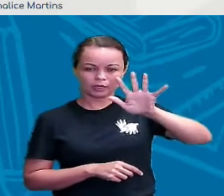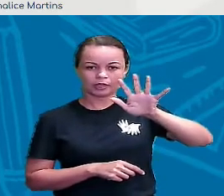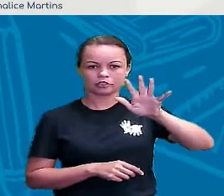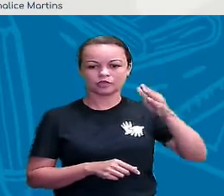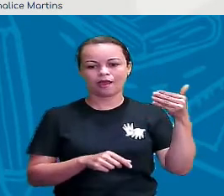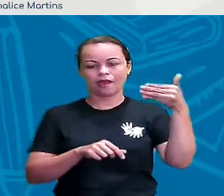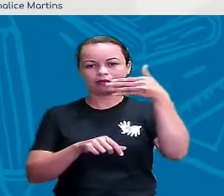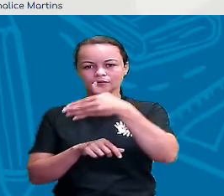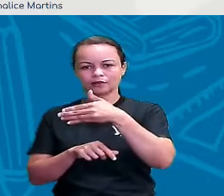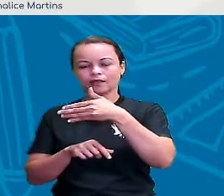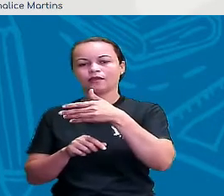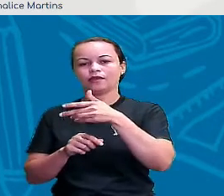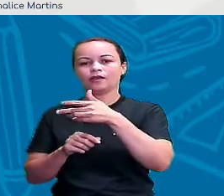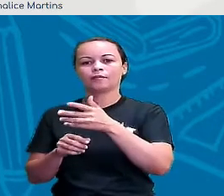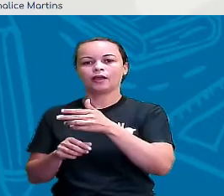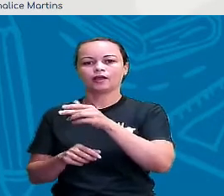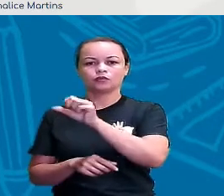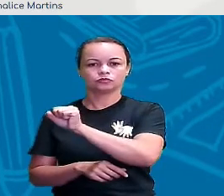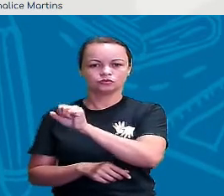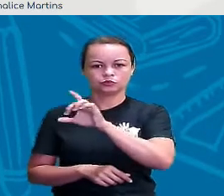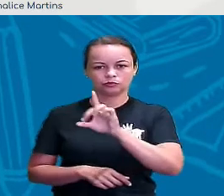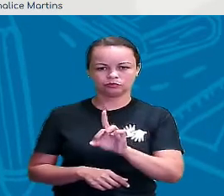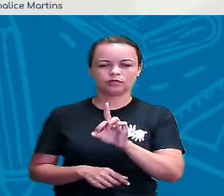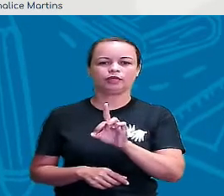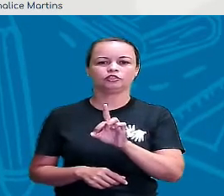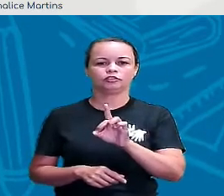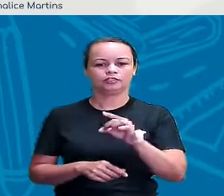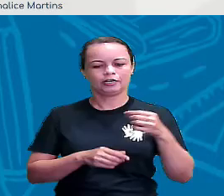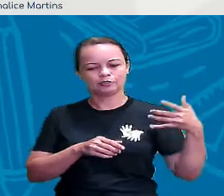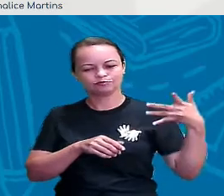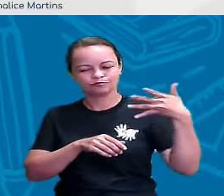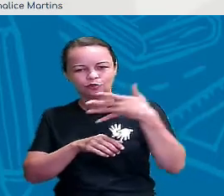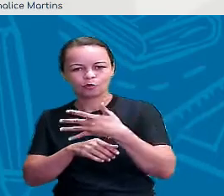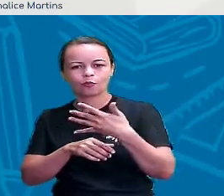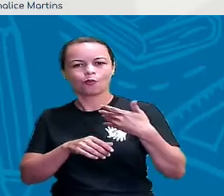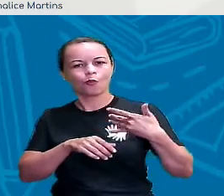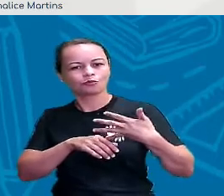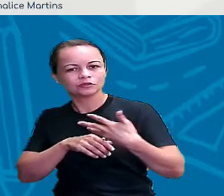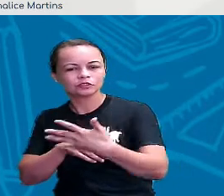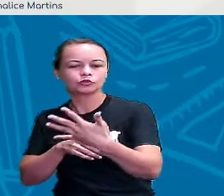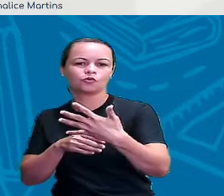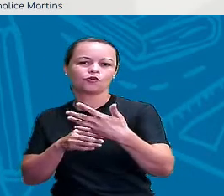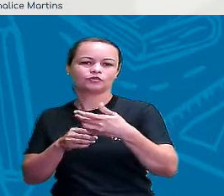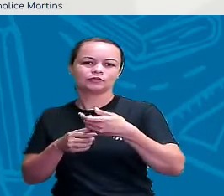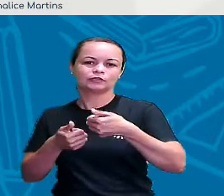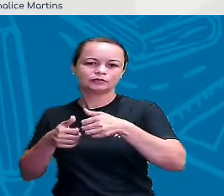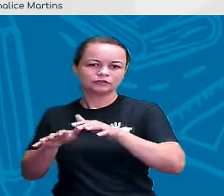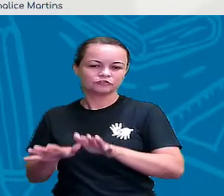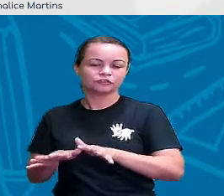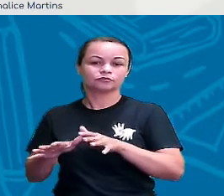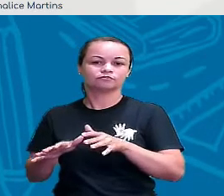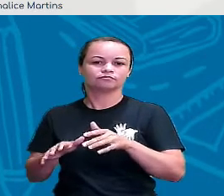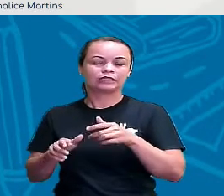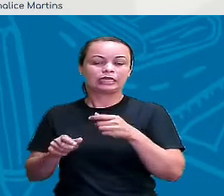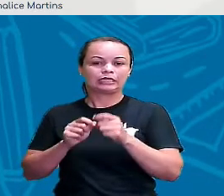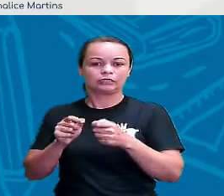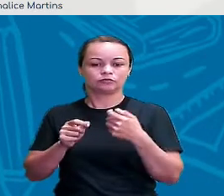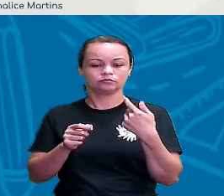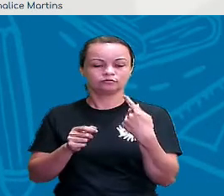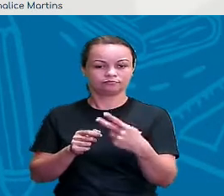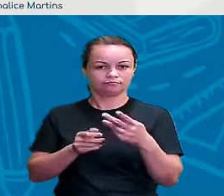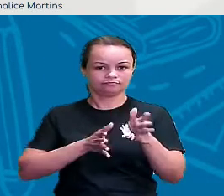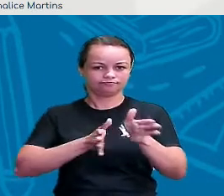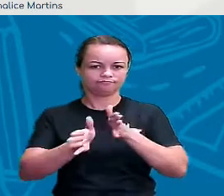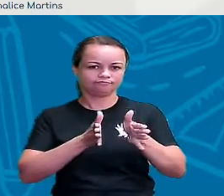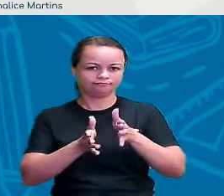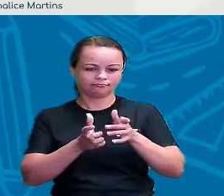o Sudeste, que aí esse deslocamento continuou, permaneceu, se intensificou. Então, nesse período, houve